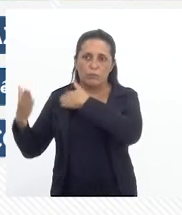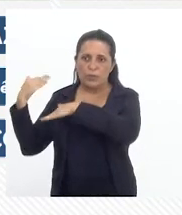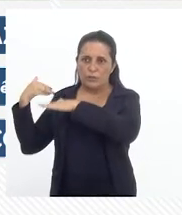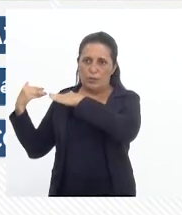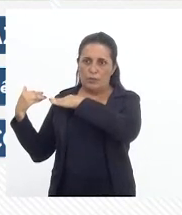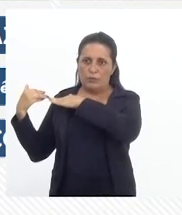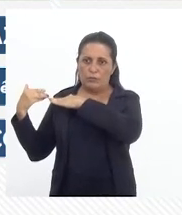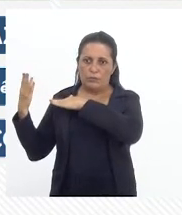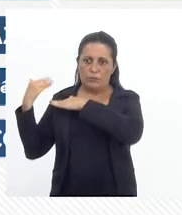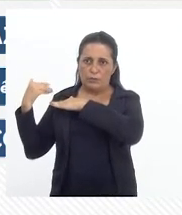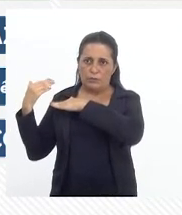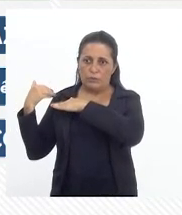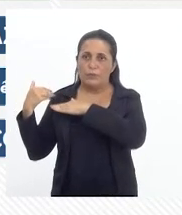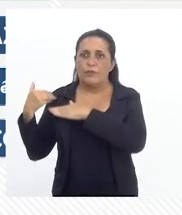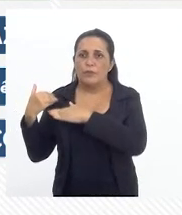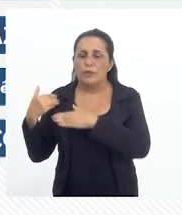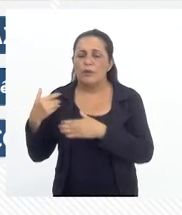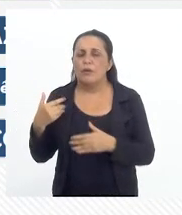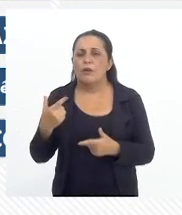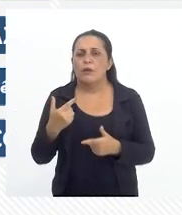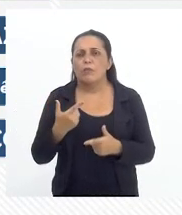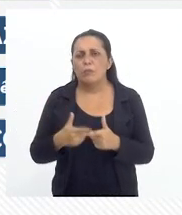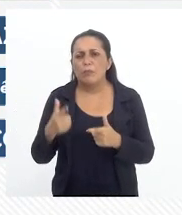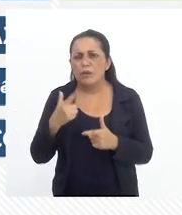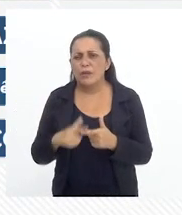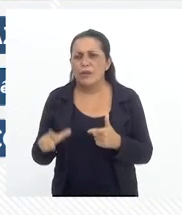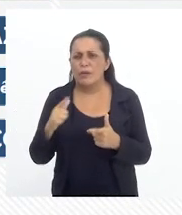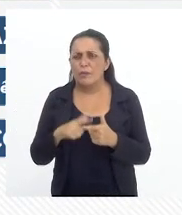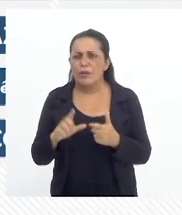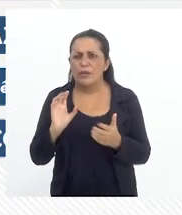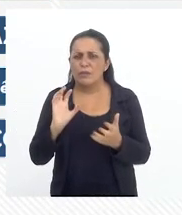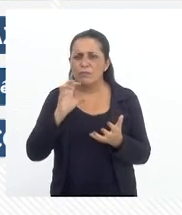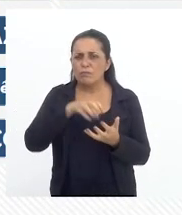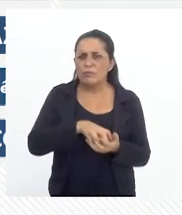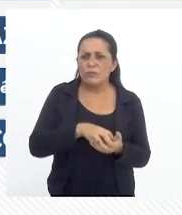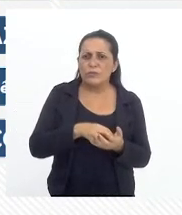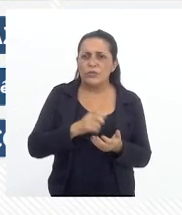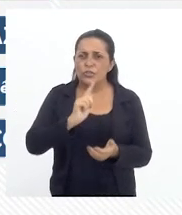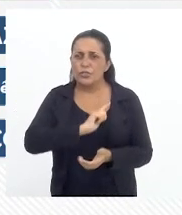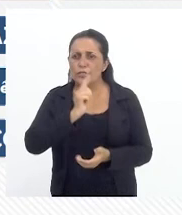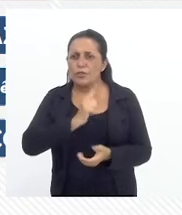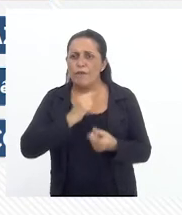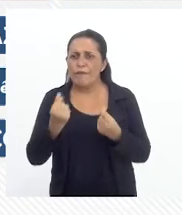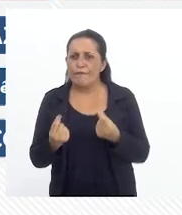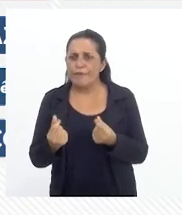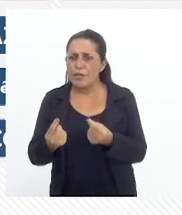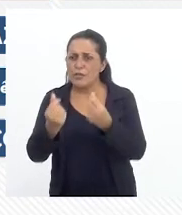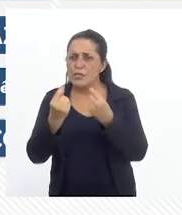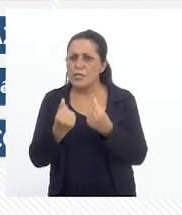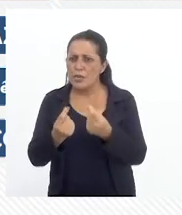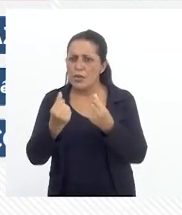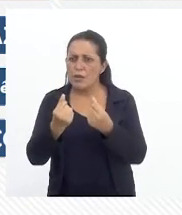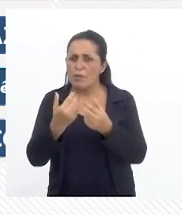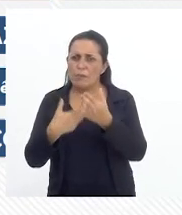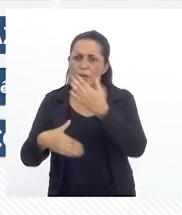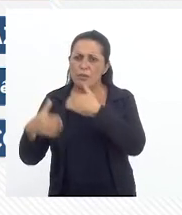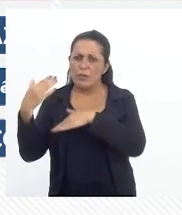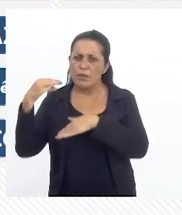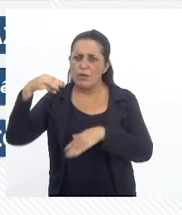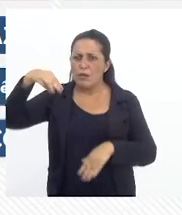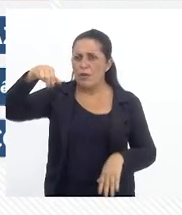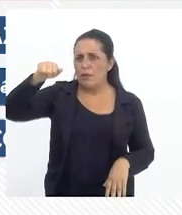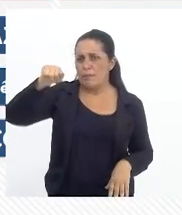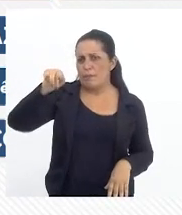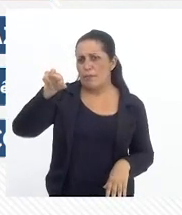algumas situações como a a centralização da gestão financeira da época do Governo Marcelo